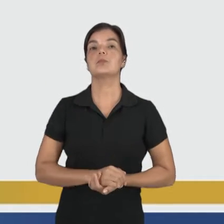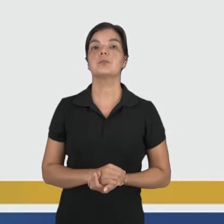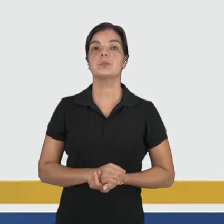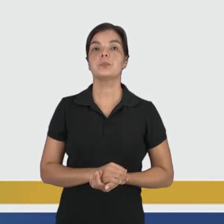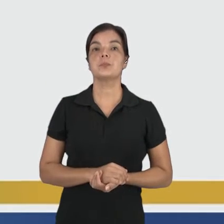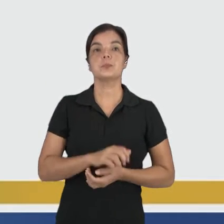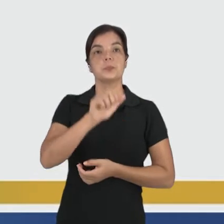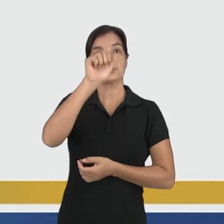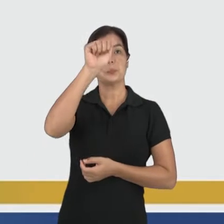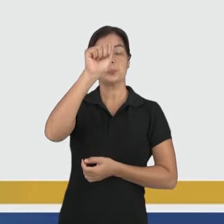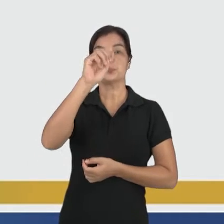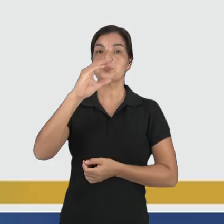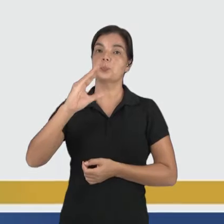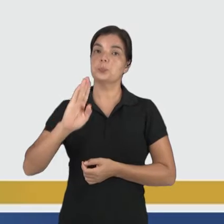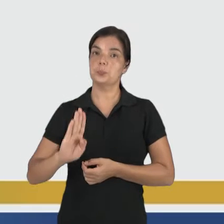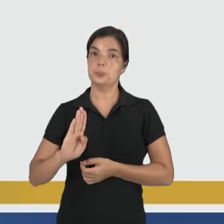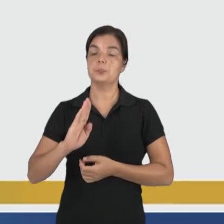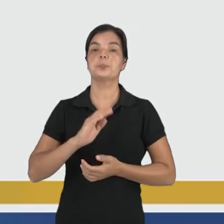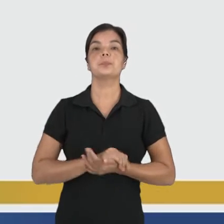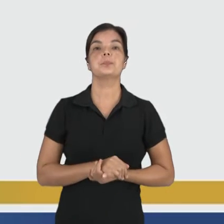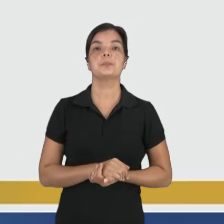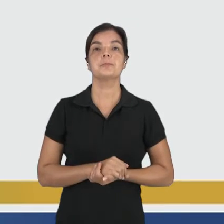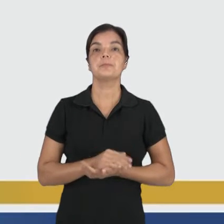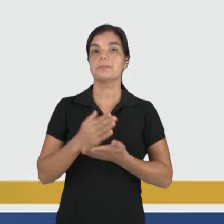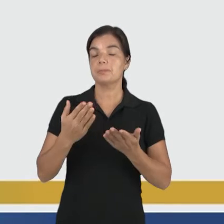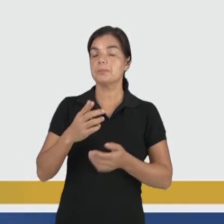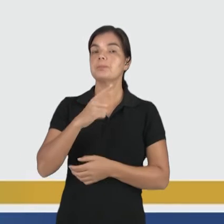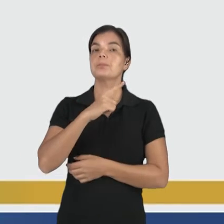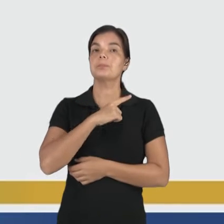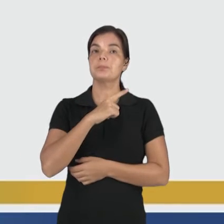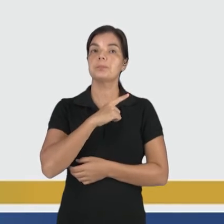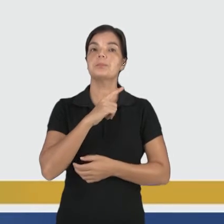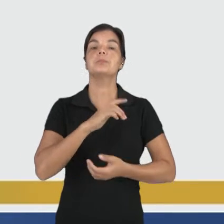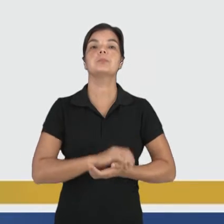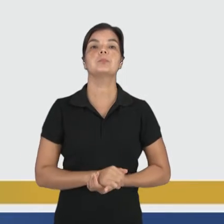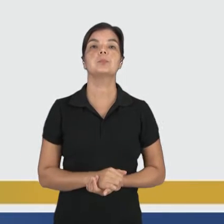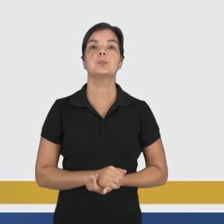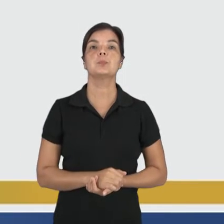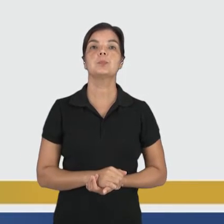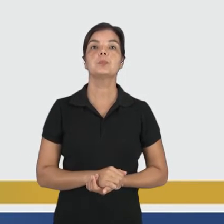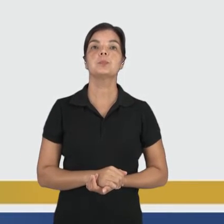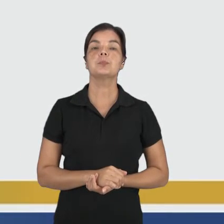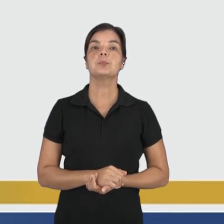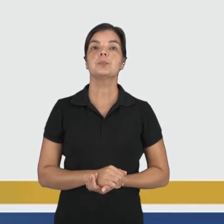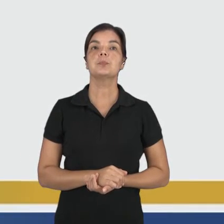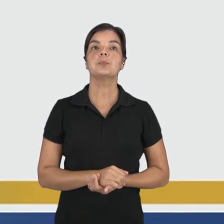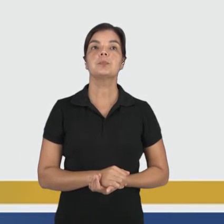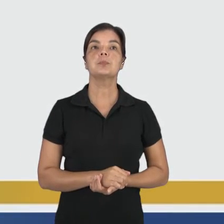ponto A ou ao ponto B. Então, nesse caso, nós temos o cone equilátero.